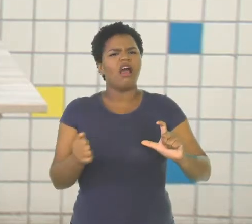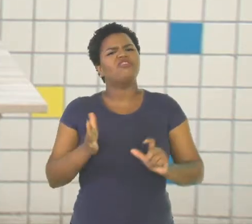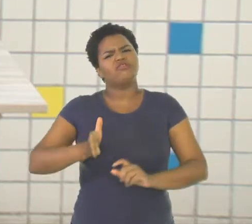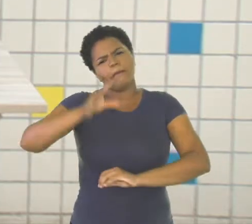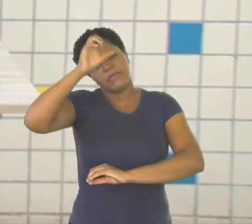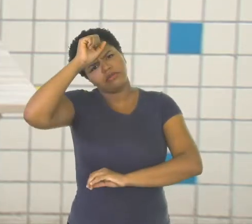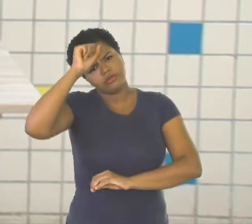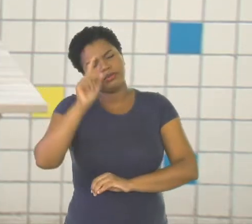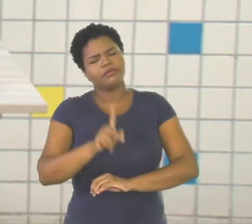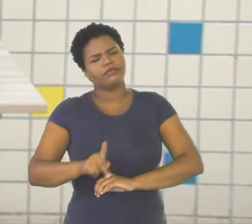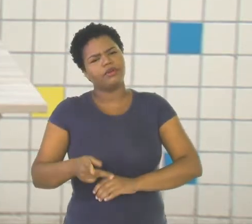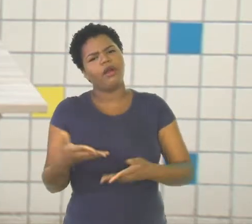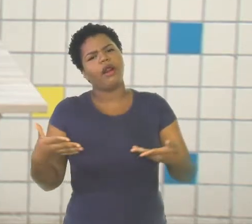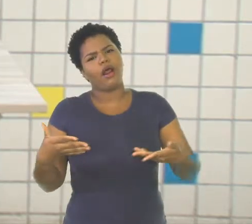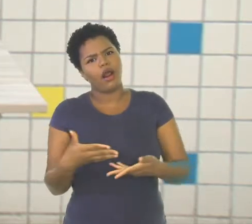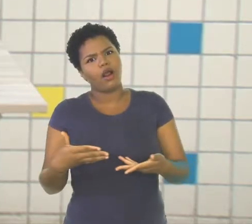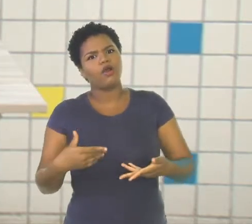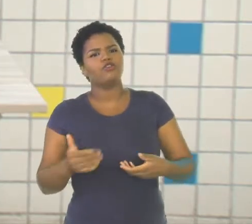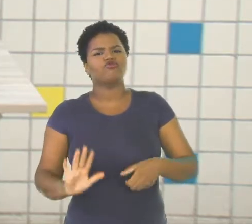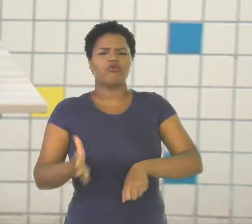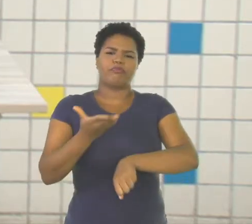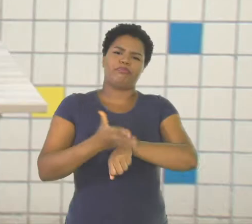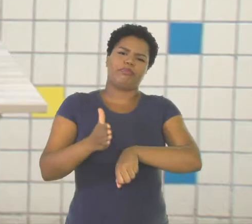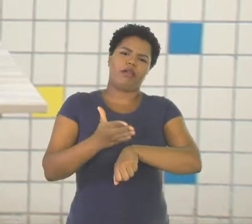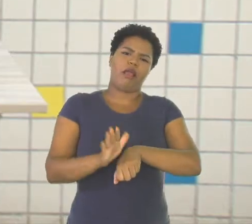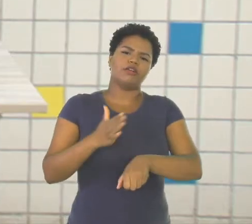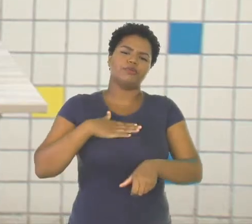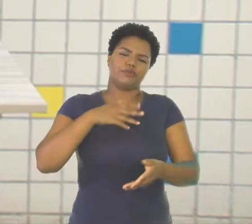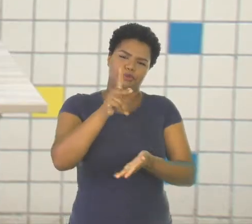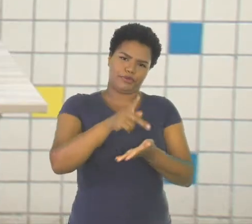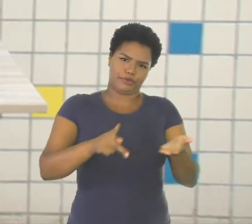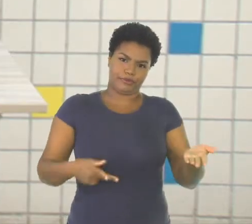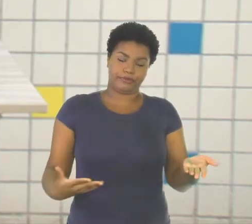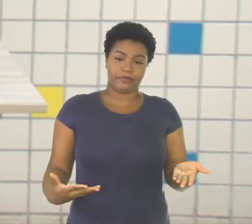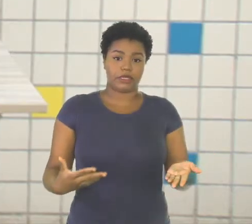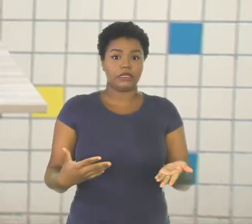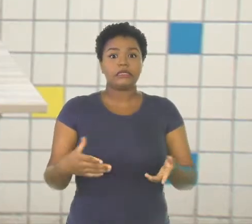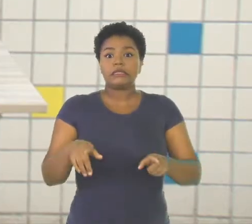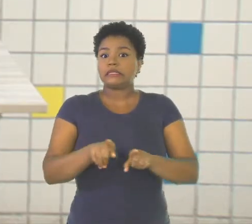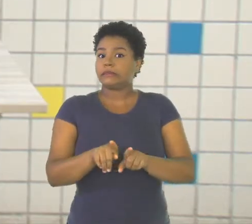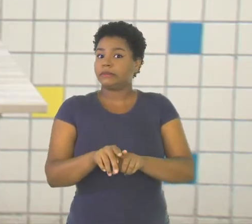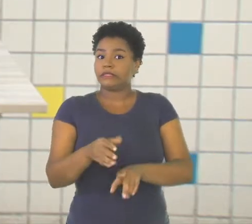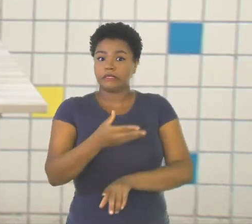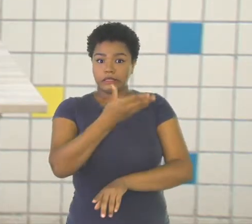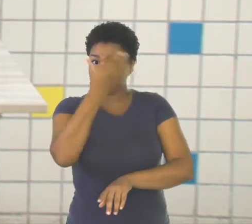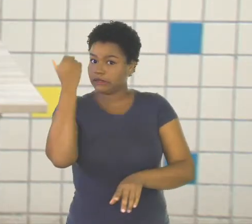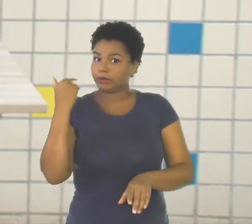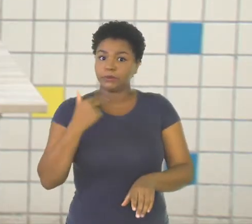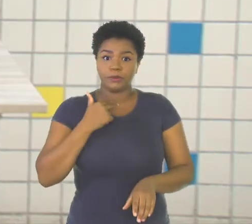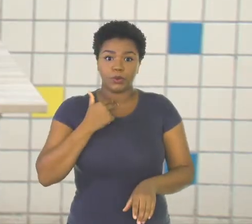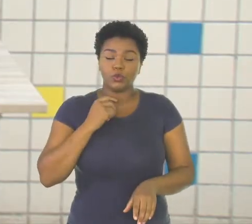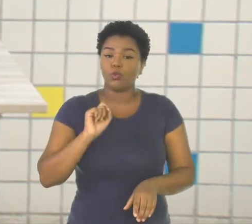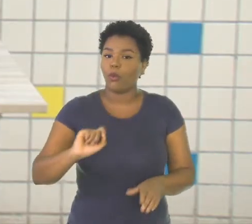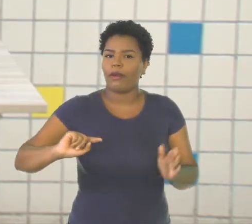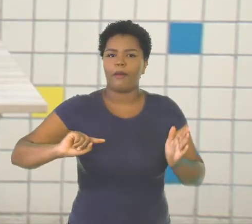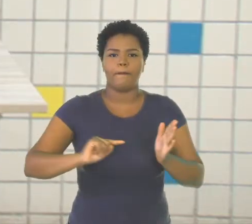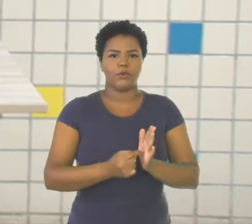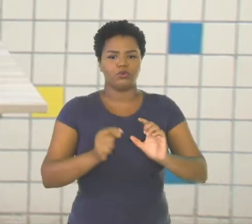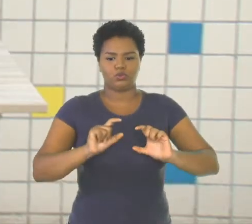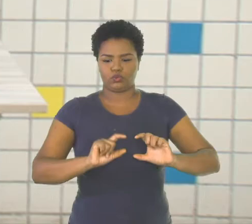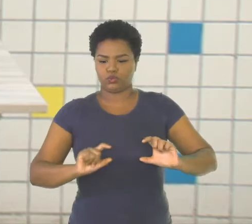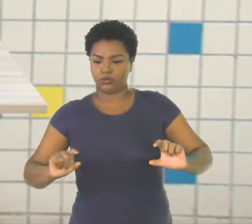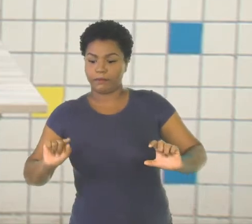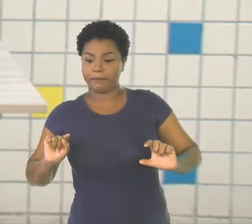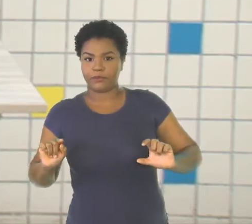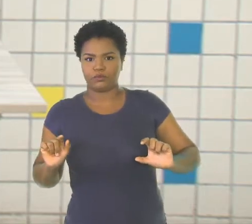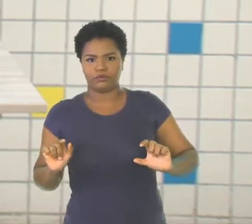professora, e agora eu ponho em prática no meu poema. E não posso esquecer também da pontuação no final da frase.